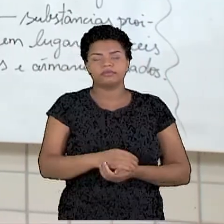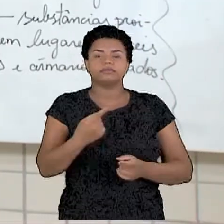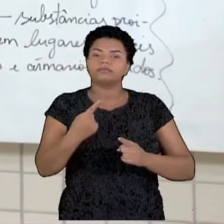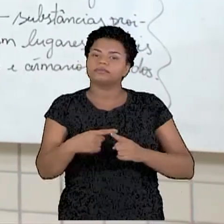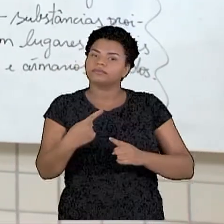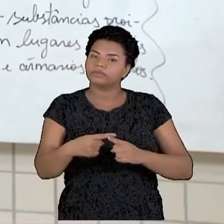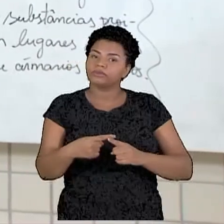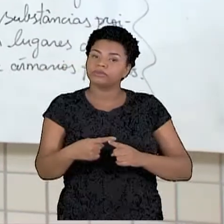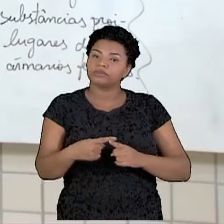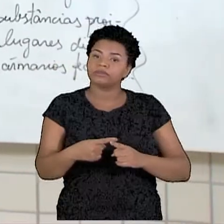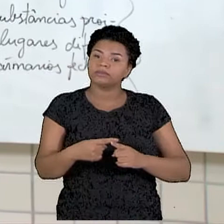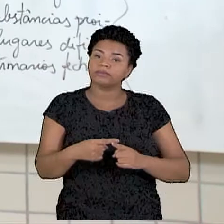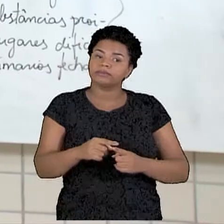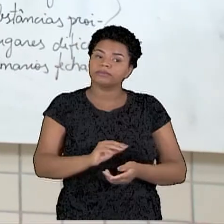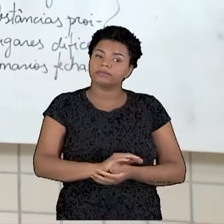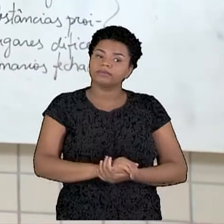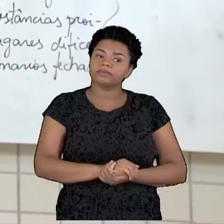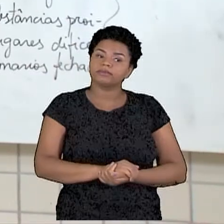quê?